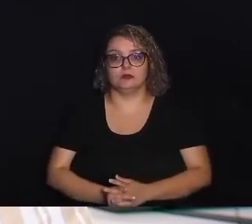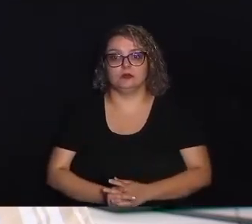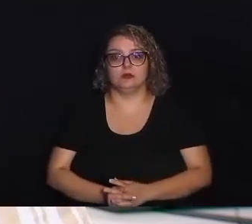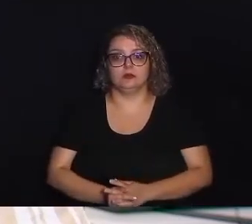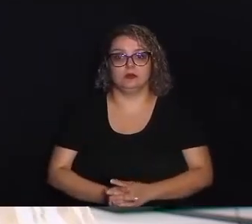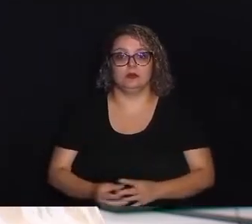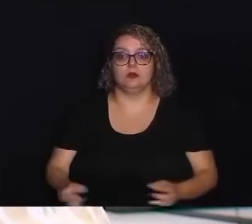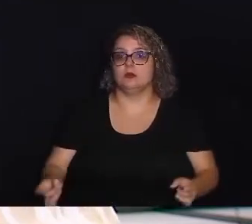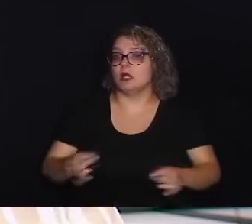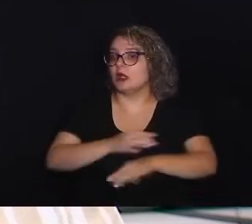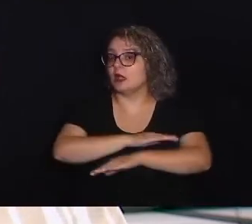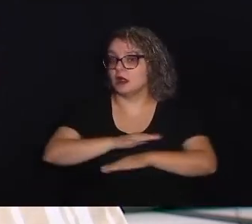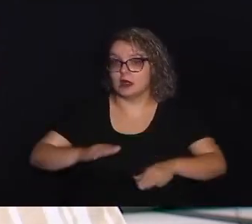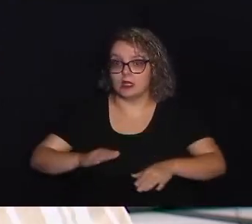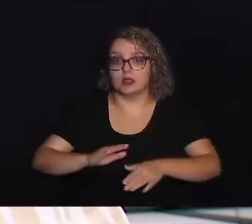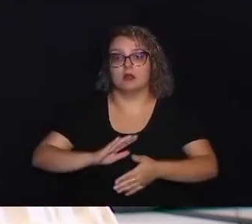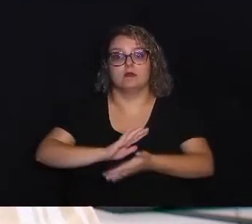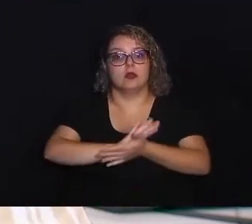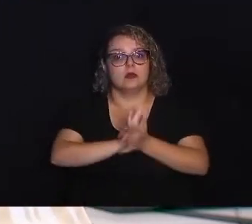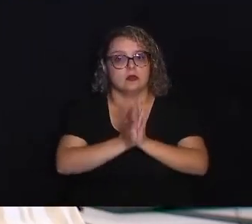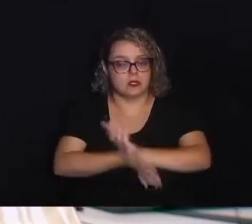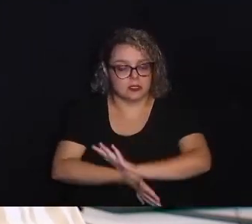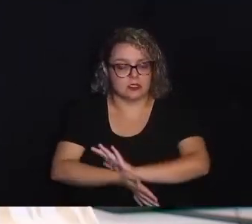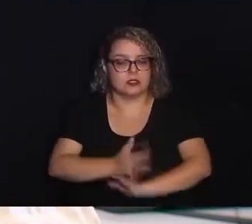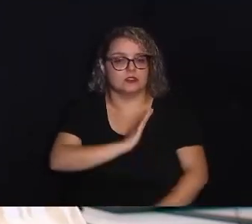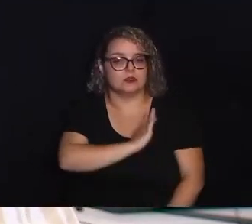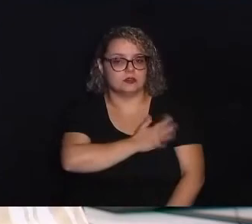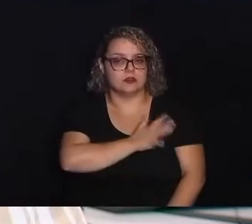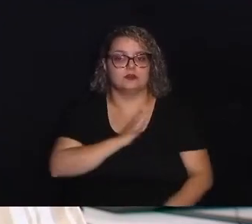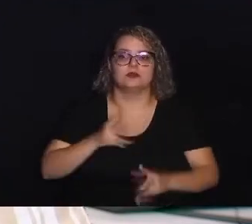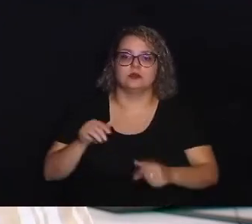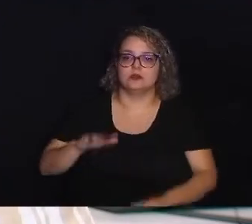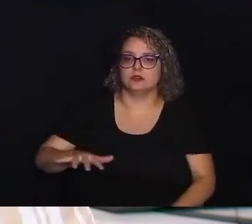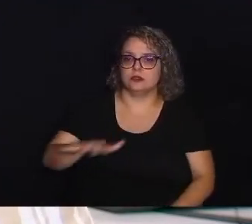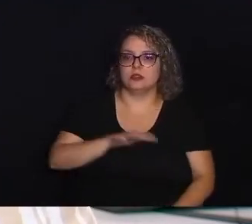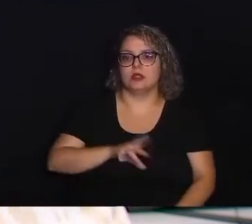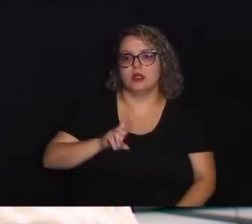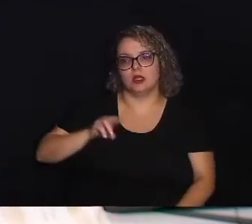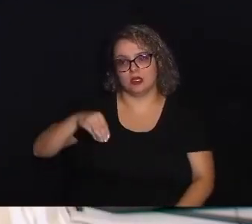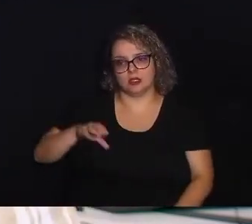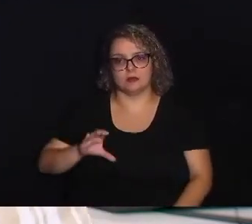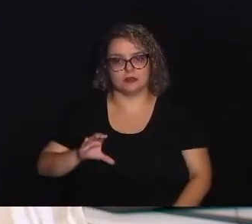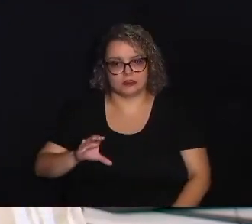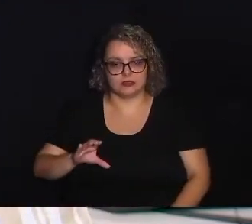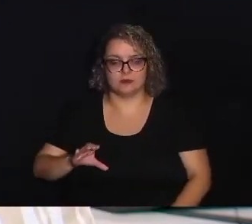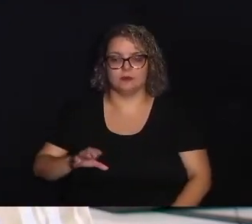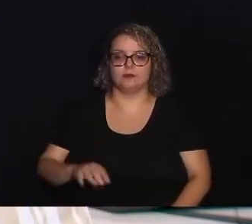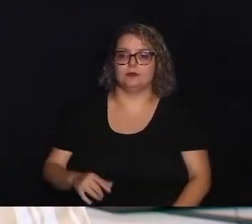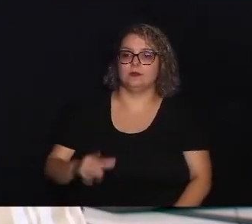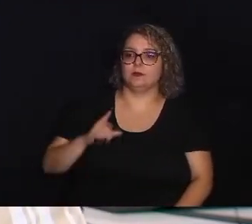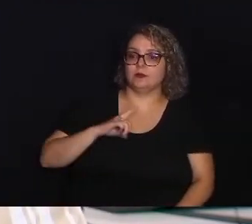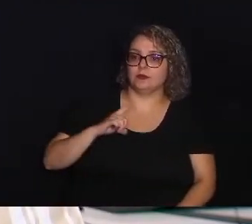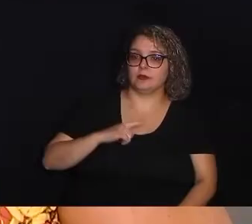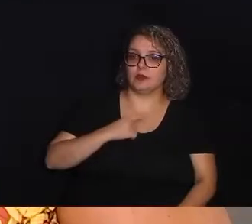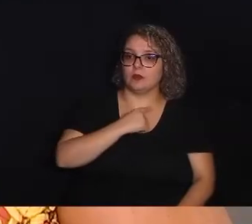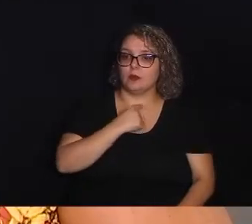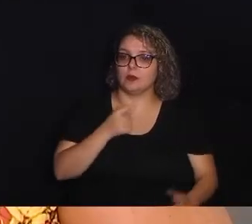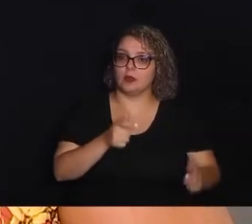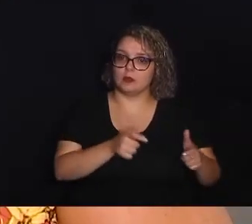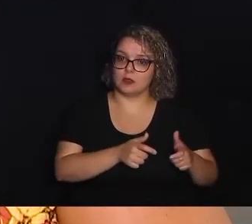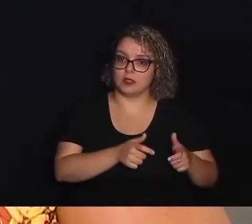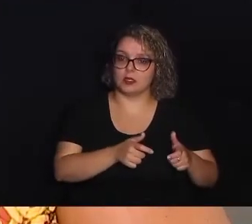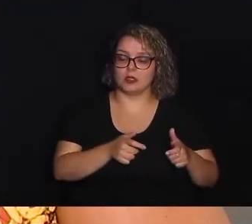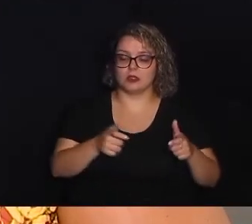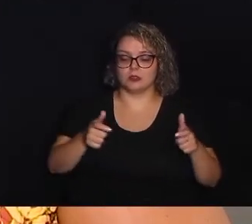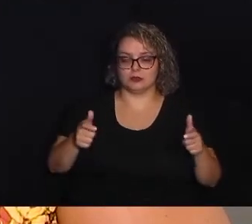perspectiva de eh combate antidiscriminatório dentro das instituições de toda a região de Campinas temos